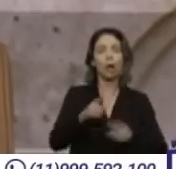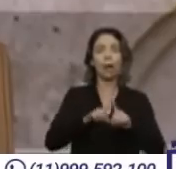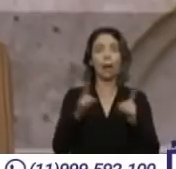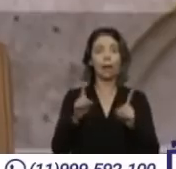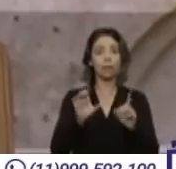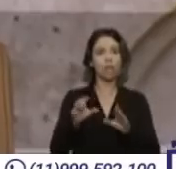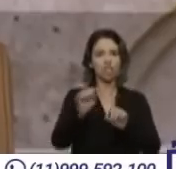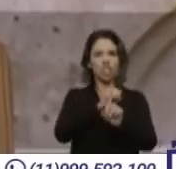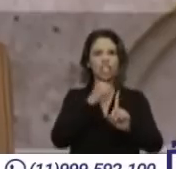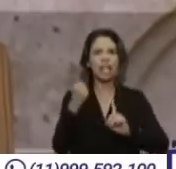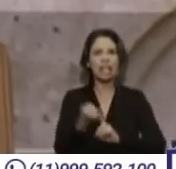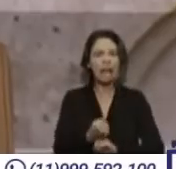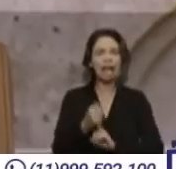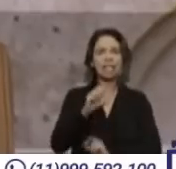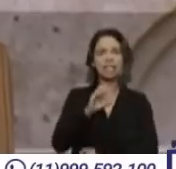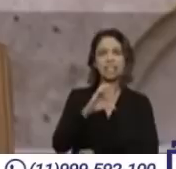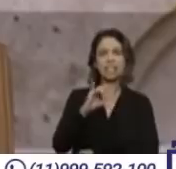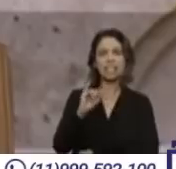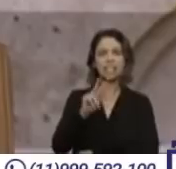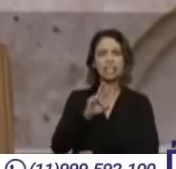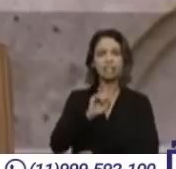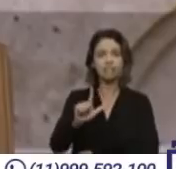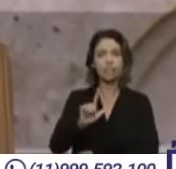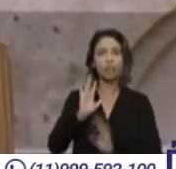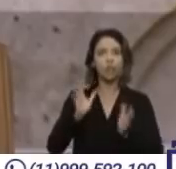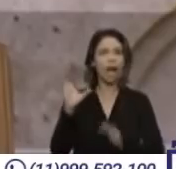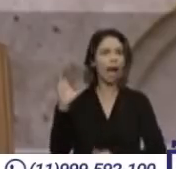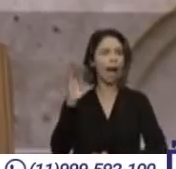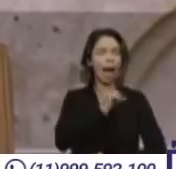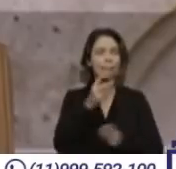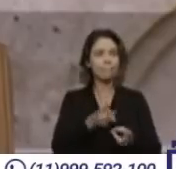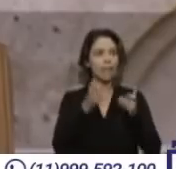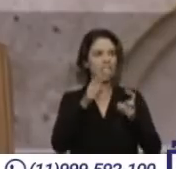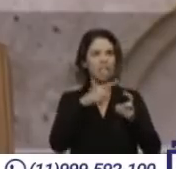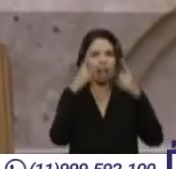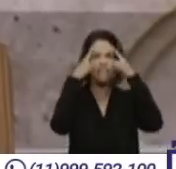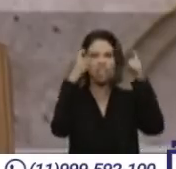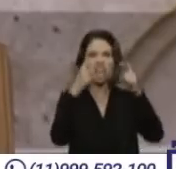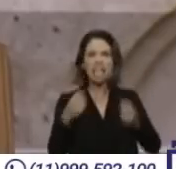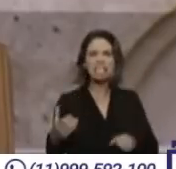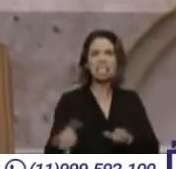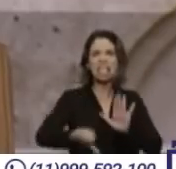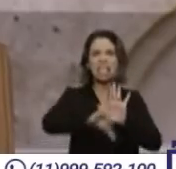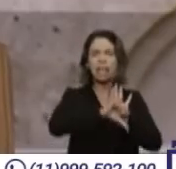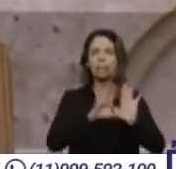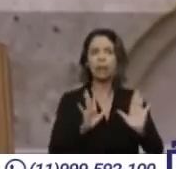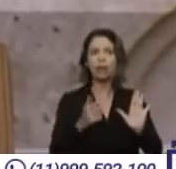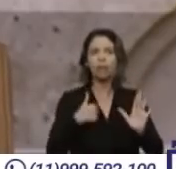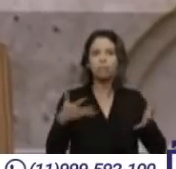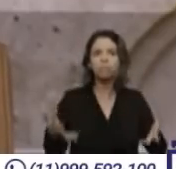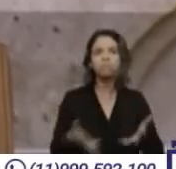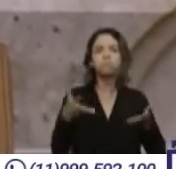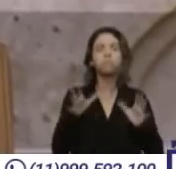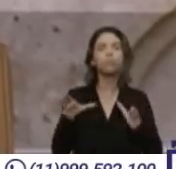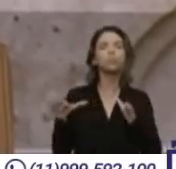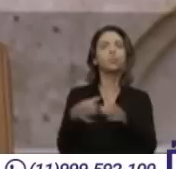sociedade civil, já nas primeiras horas que se seguiram à violência criminosa, reforçando